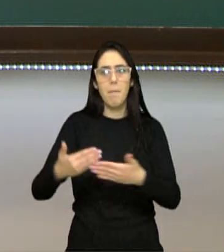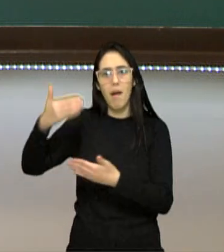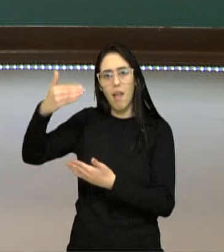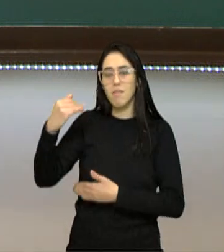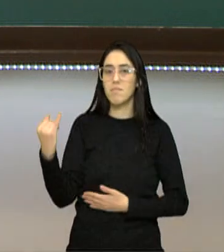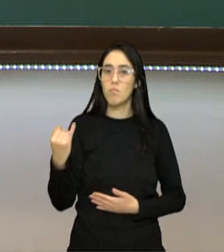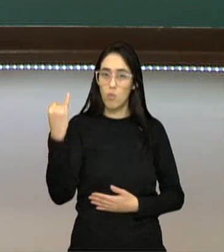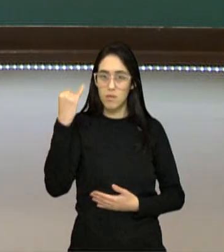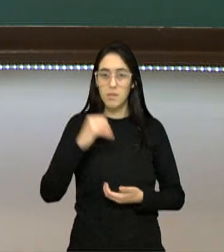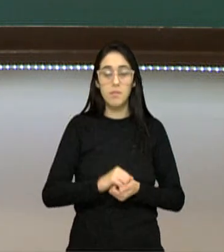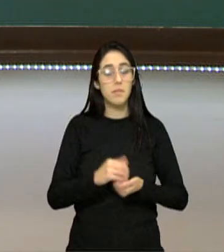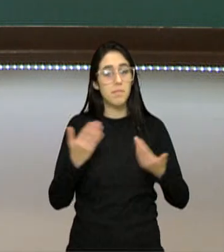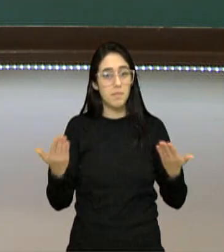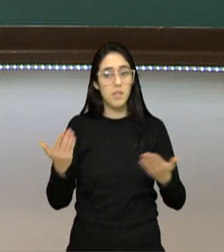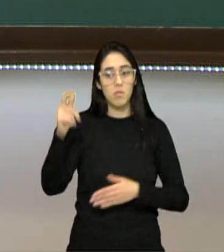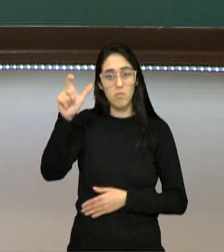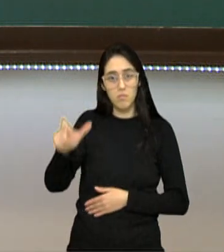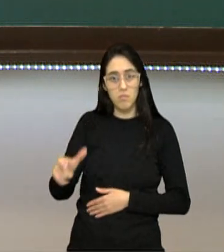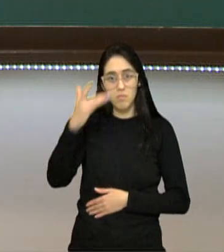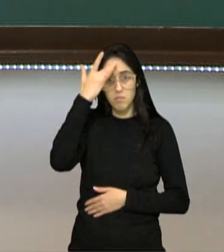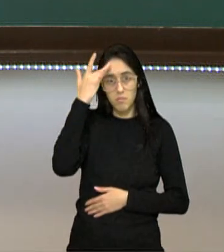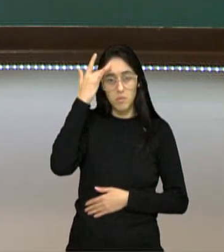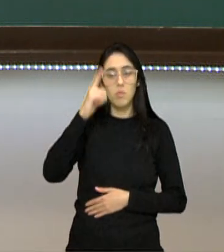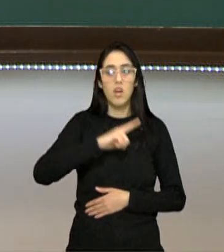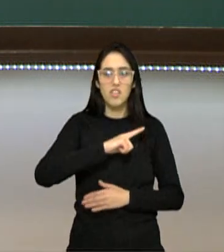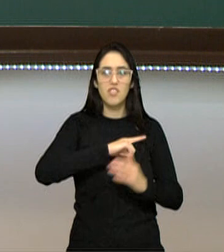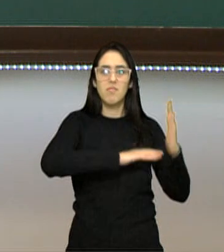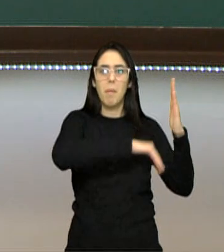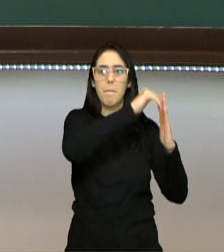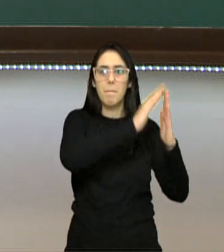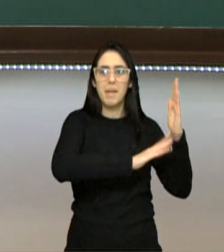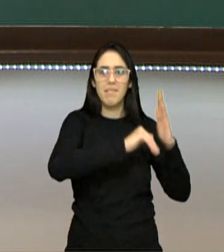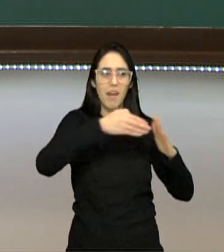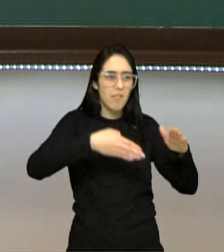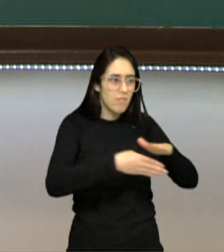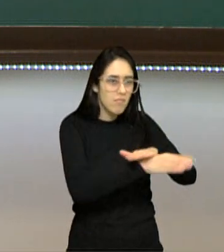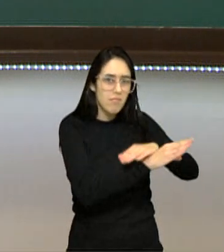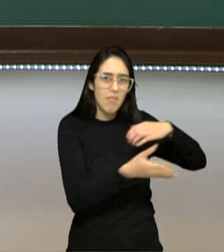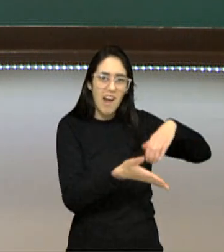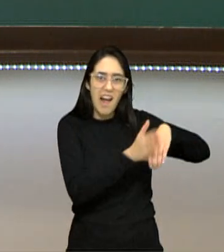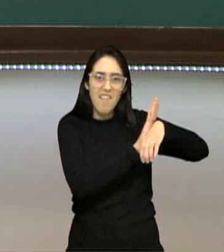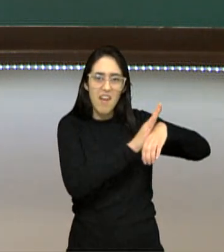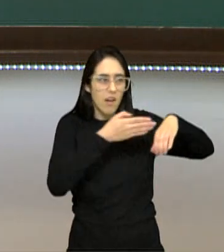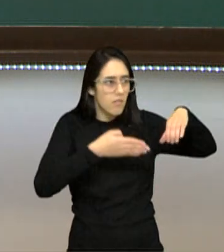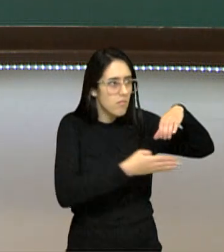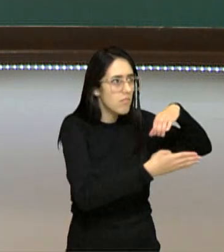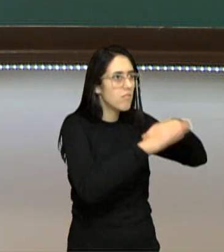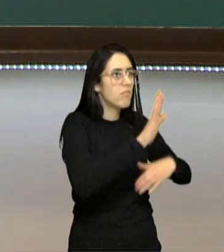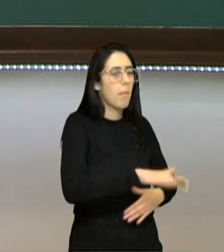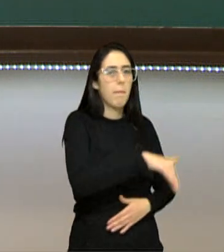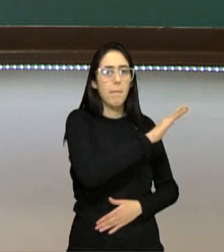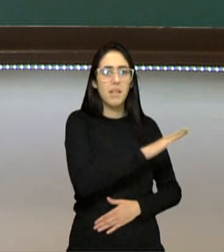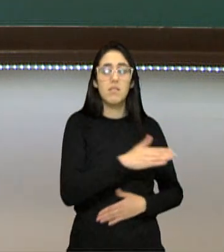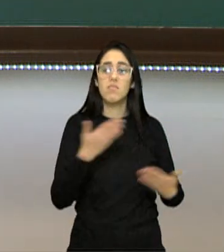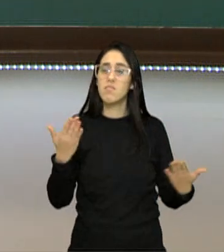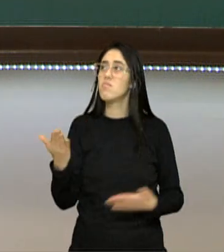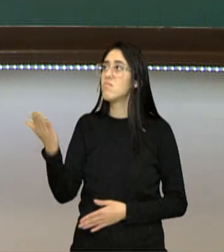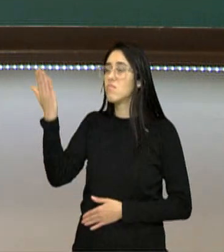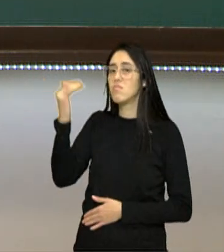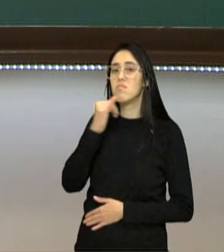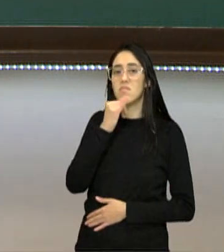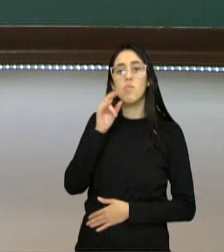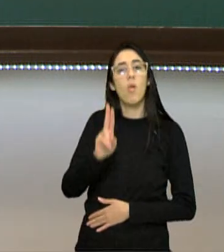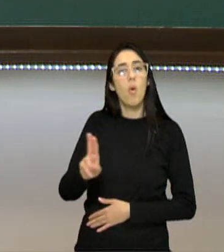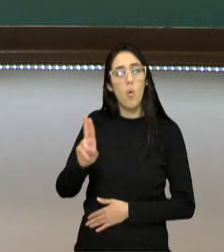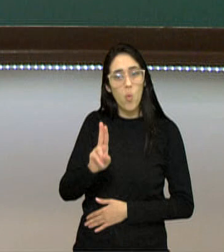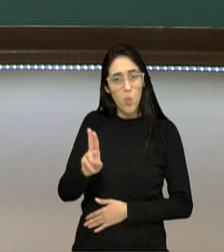atos. Então, o homem pintava na parede das cavernas. E aqui nós temos um exemplo de que material ele